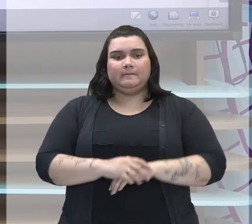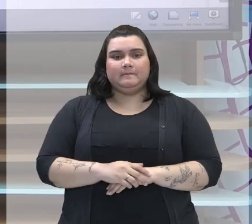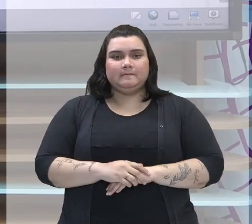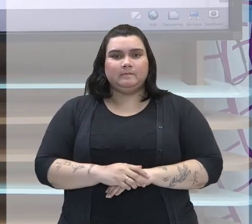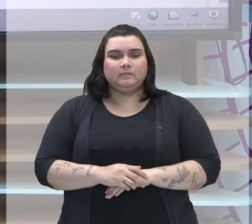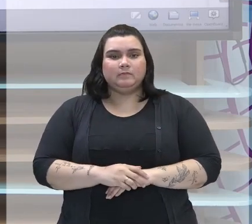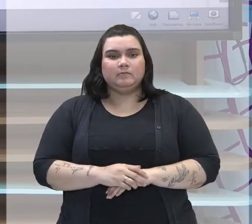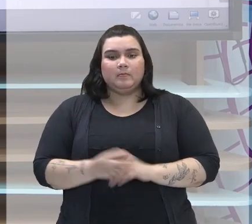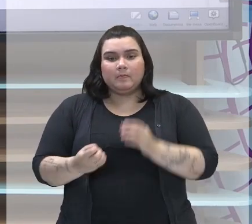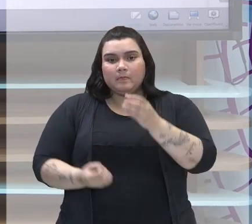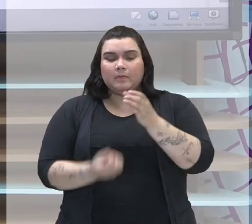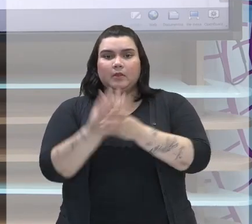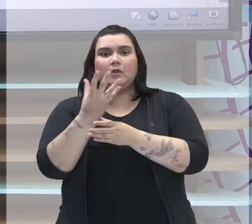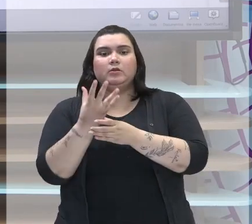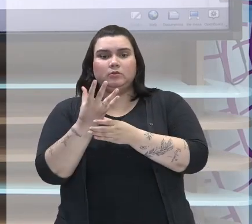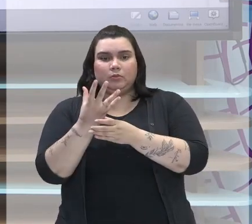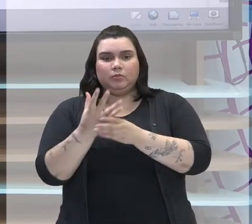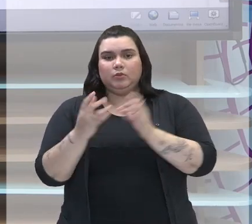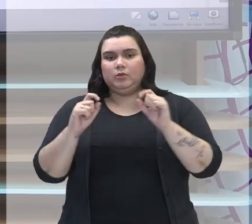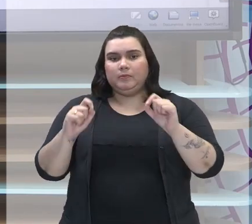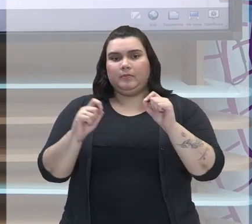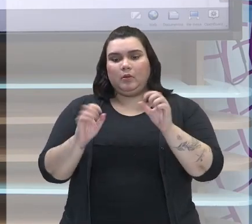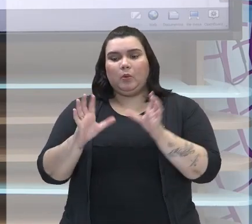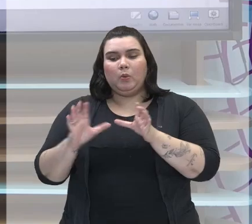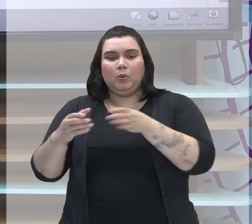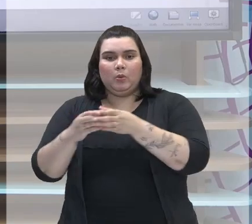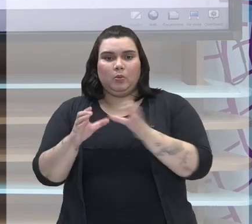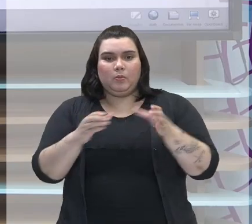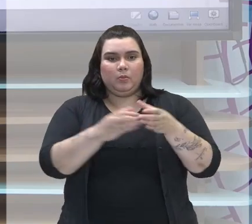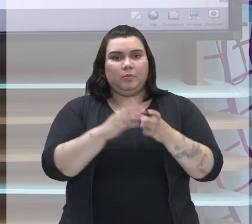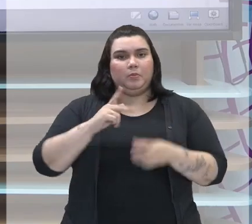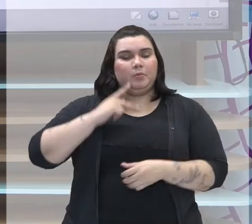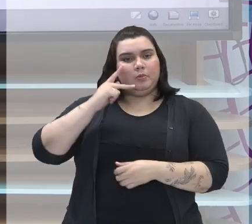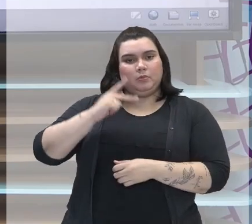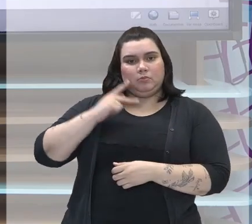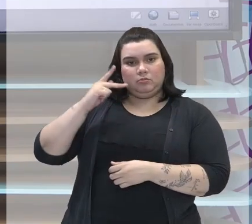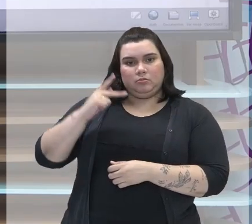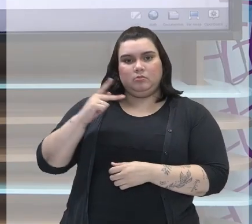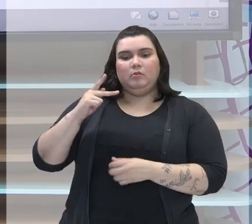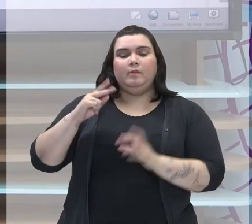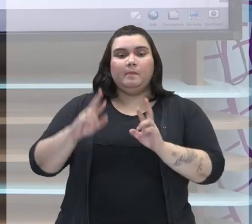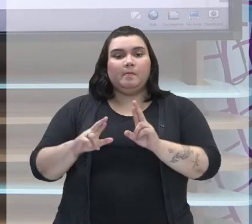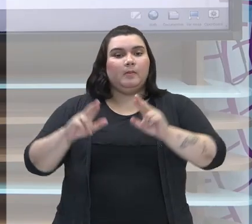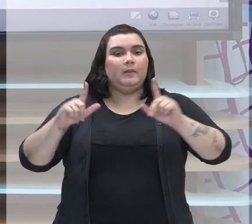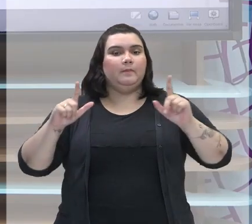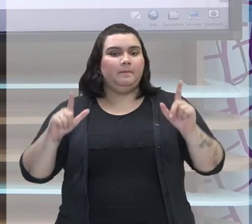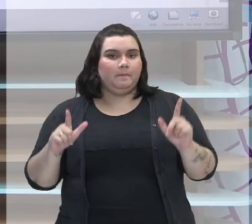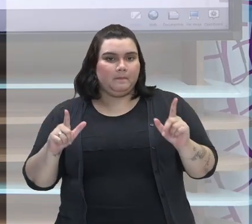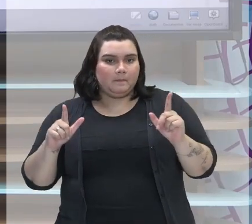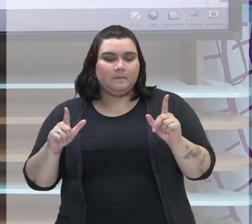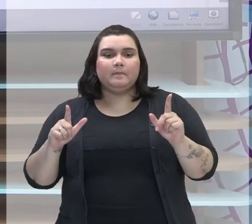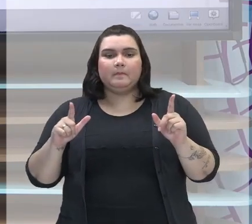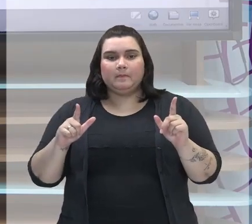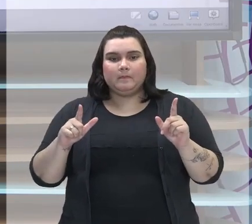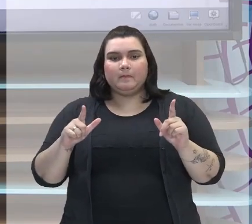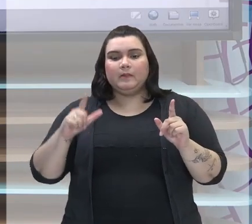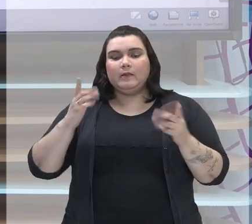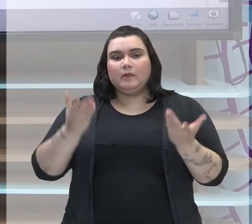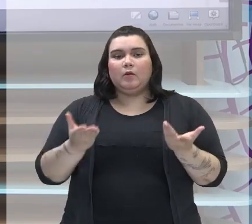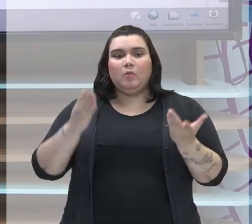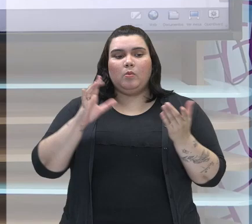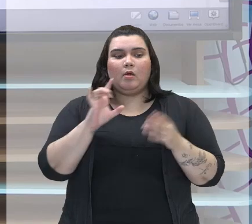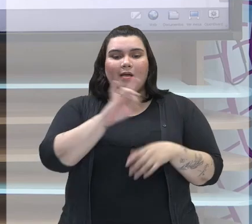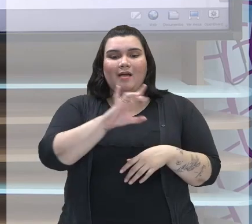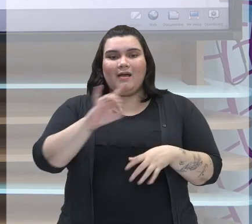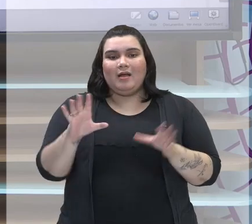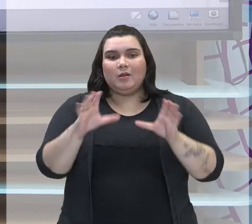o surgimento de grupos políticos contrários, né, e que cada